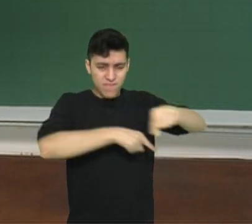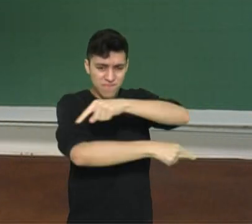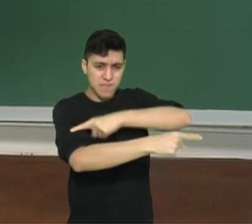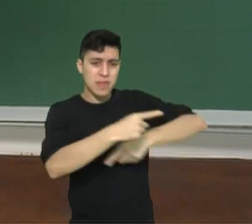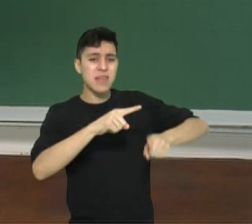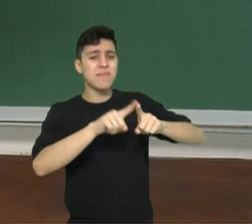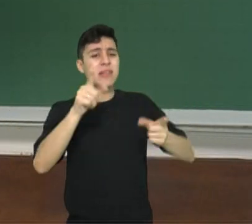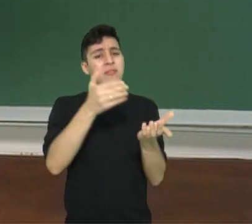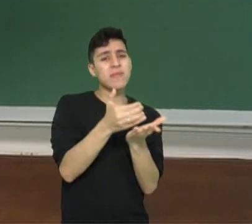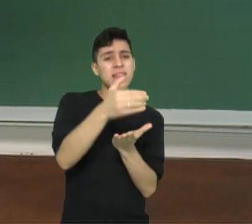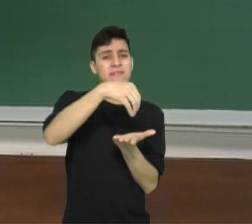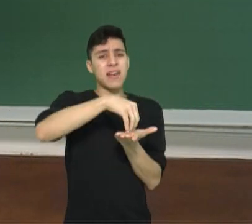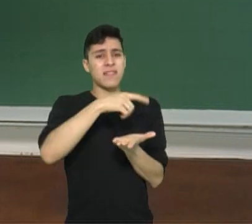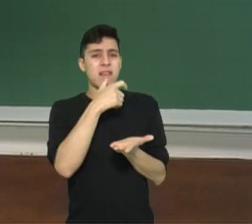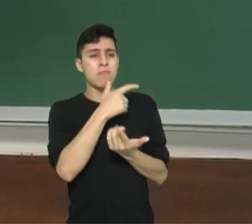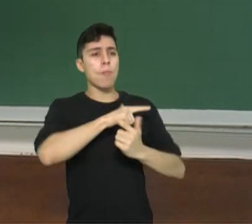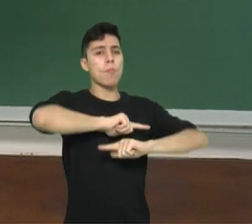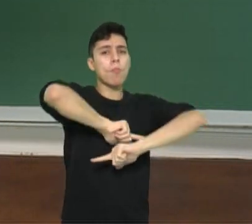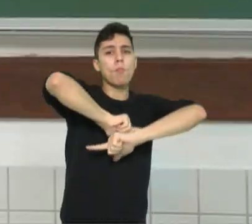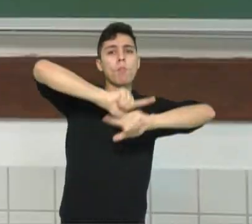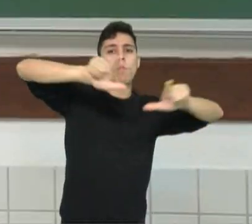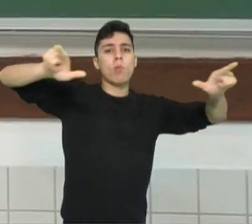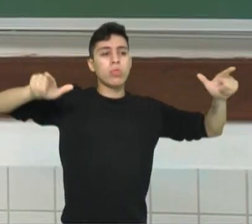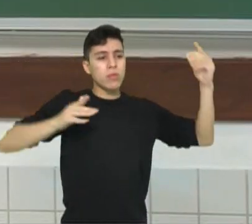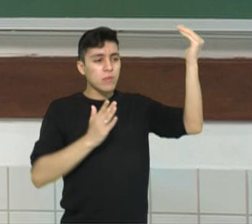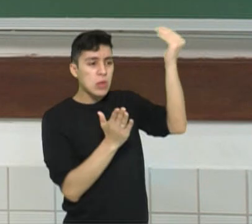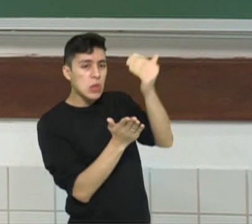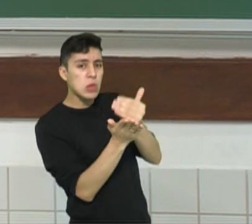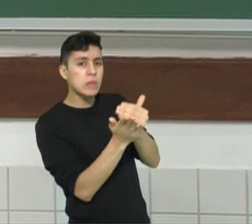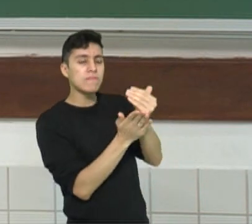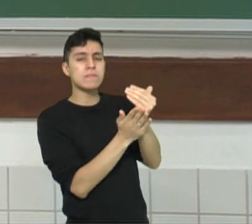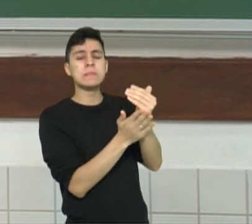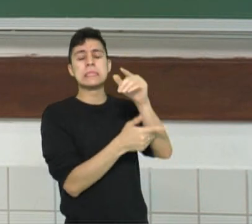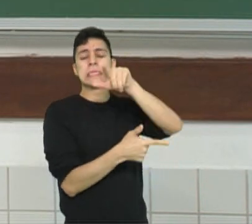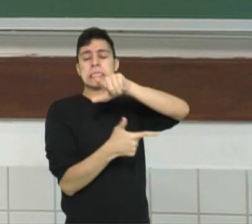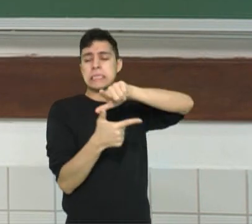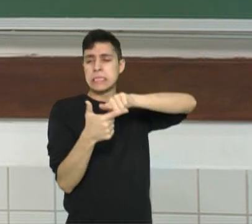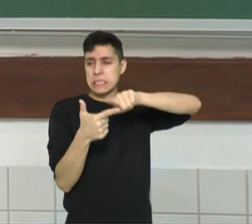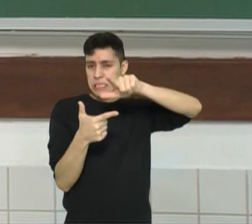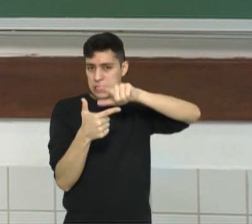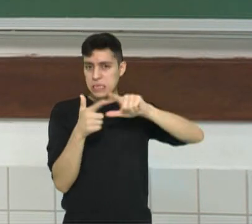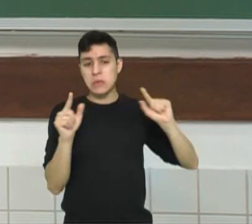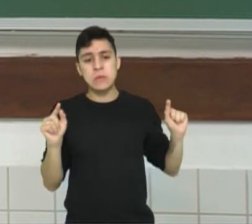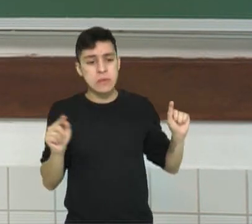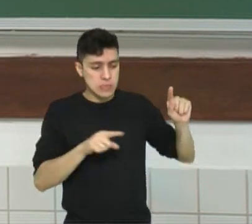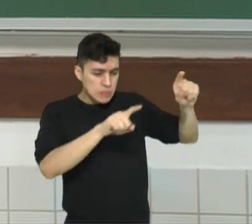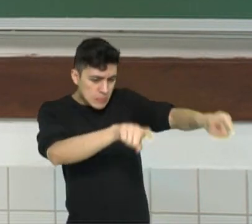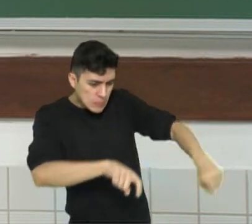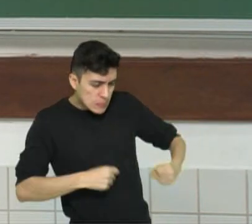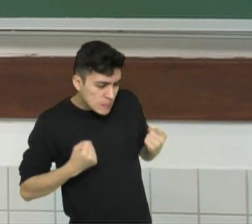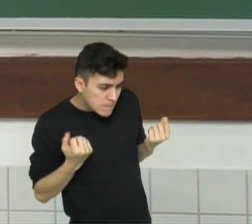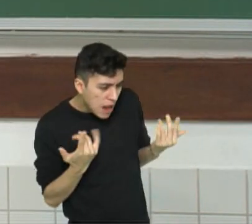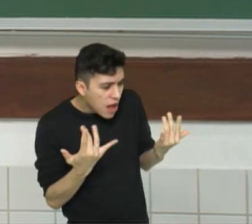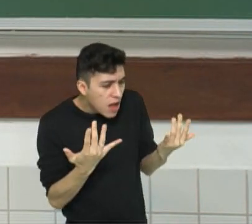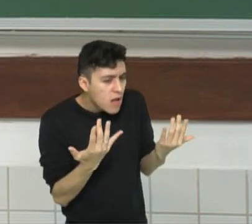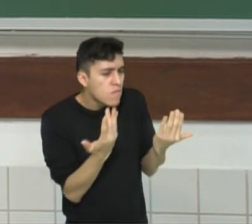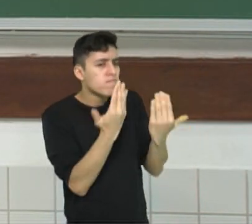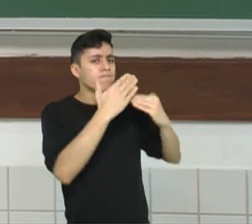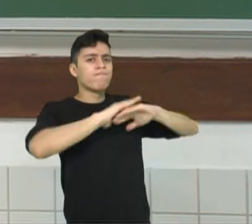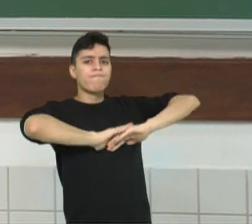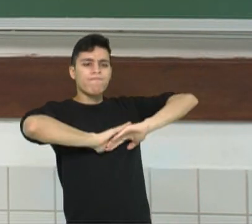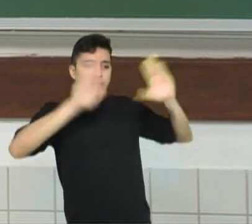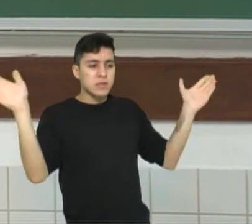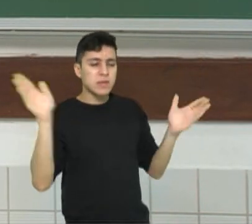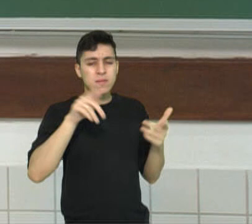água. E essa falta de água vai acabar gerando inúmeros problemas com a agricultura, e isso tudo acaba